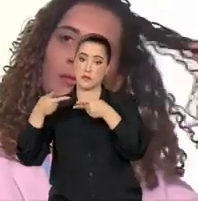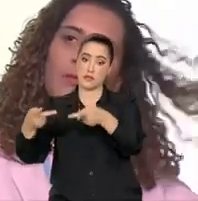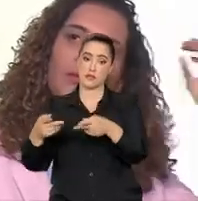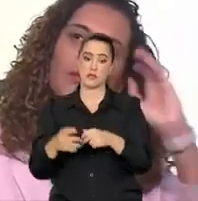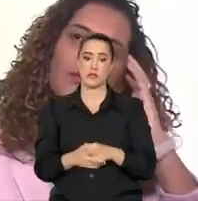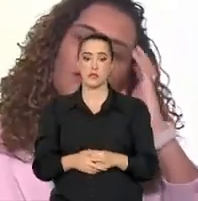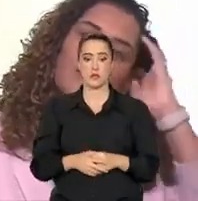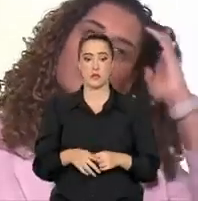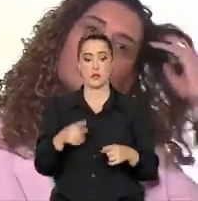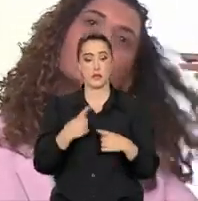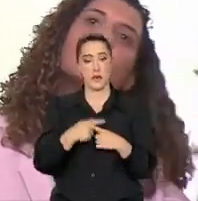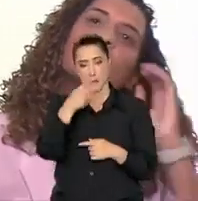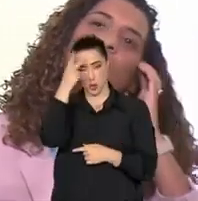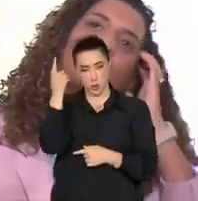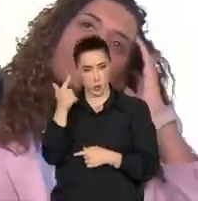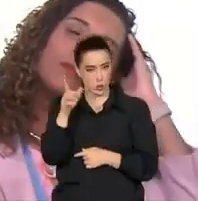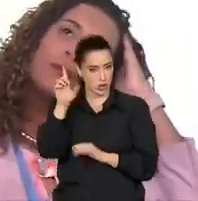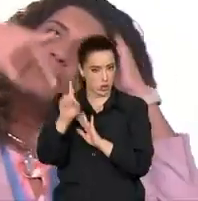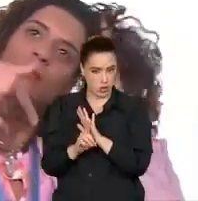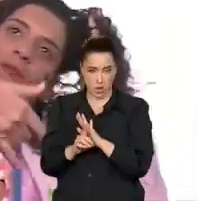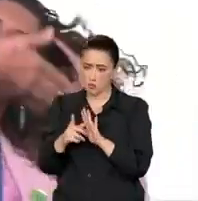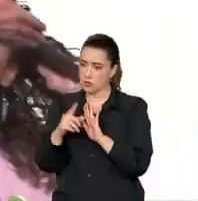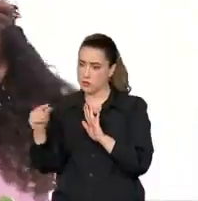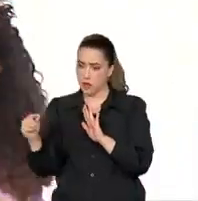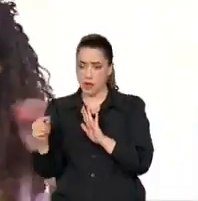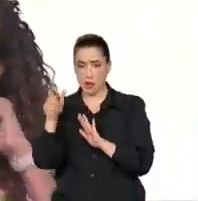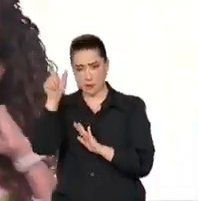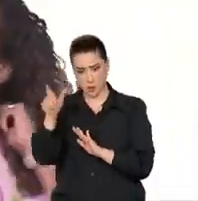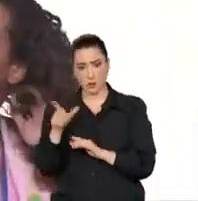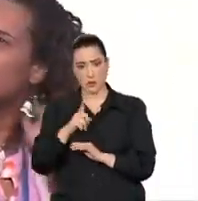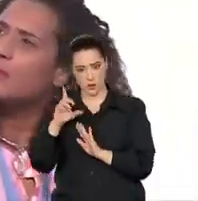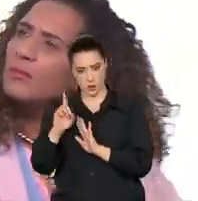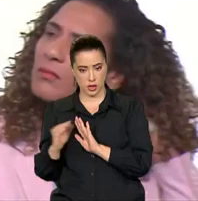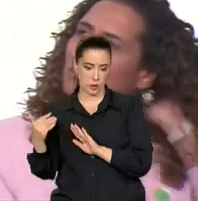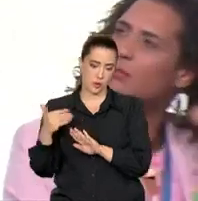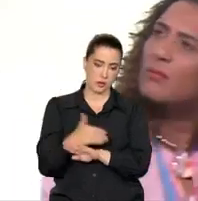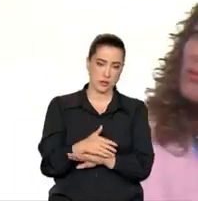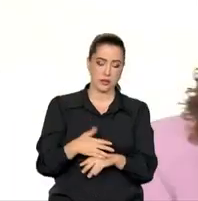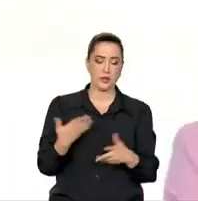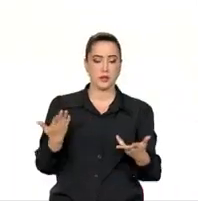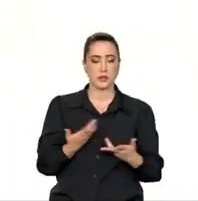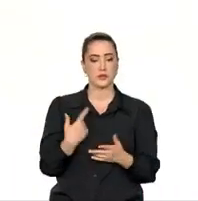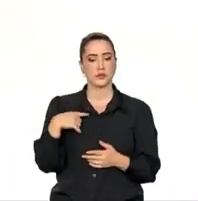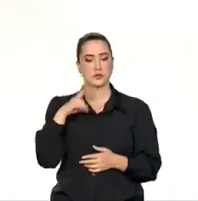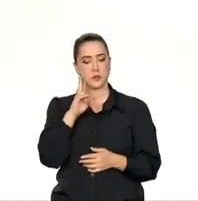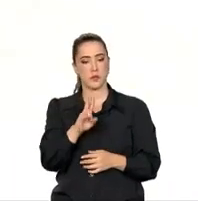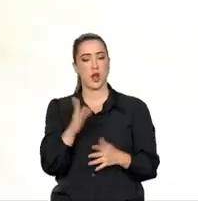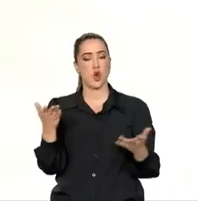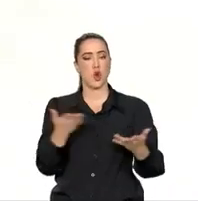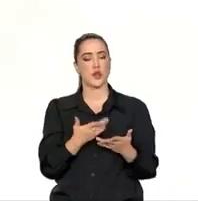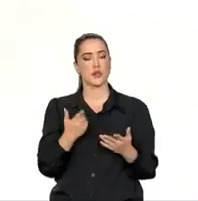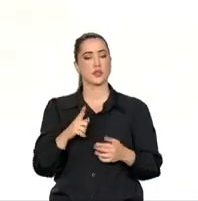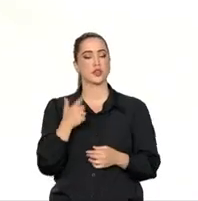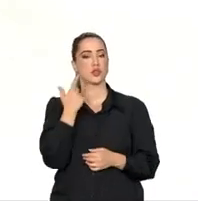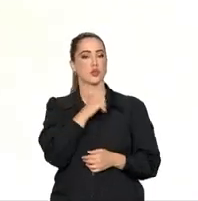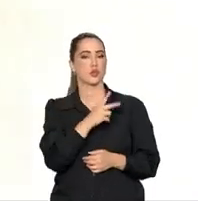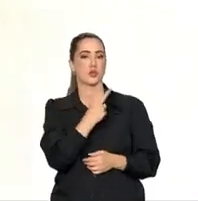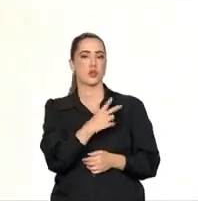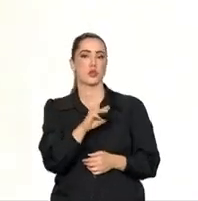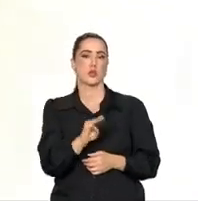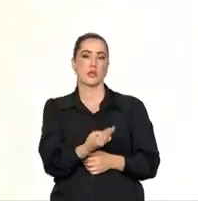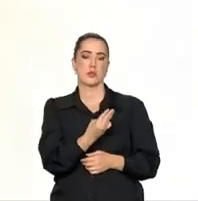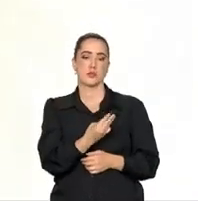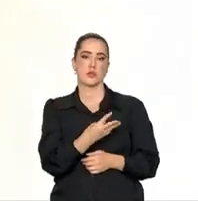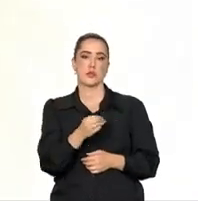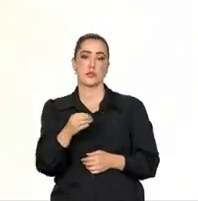tem direito sai, e quem está fora e tem direito entra. A gente completou agora, para vocês terem uma ideia, 2 milhões e